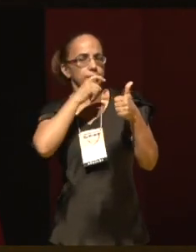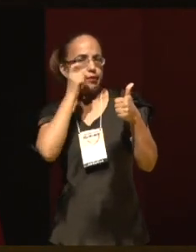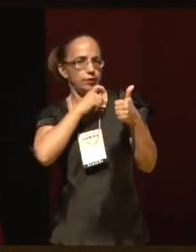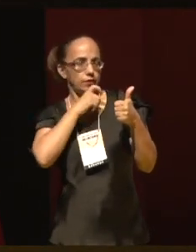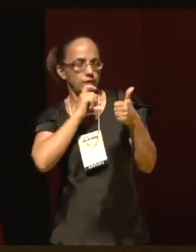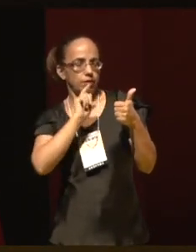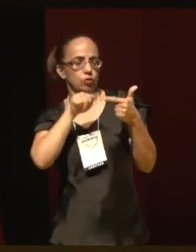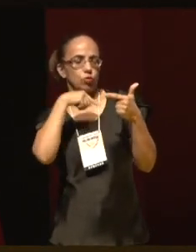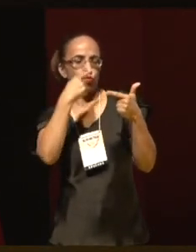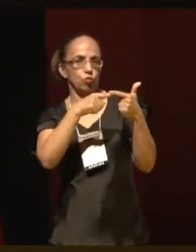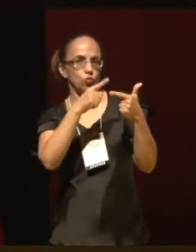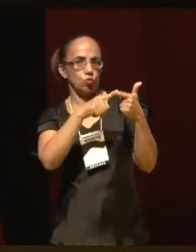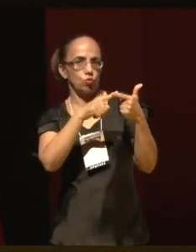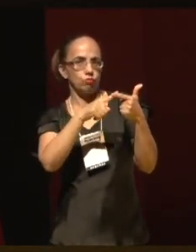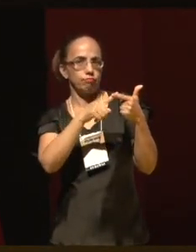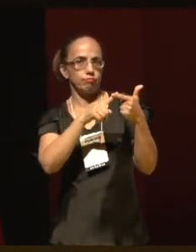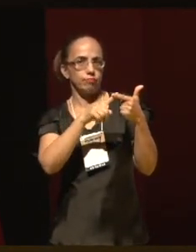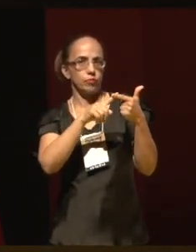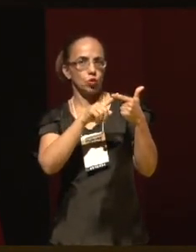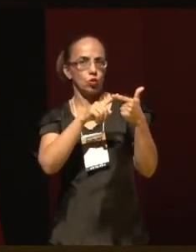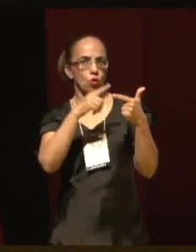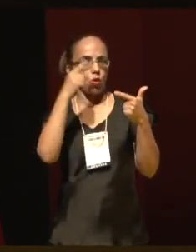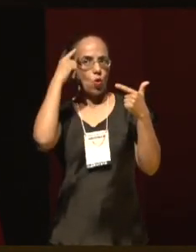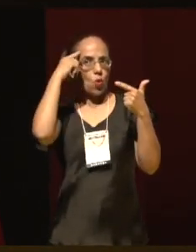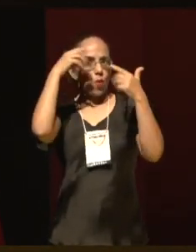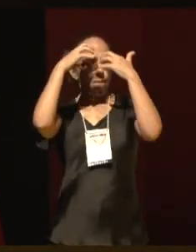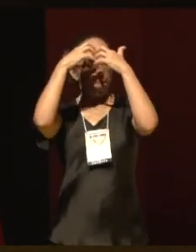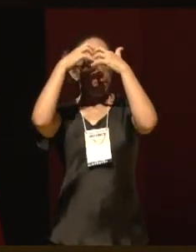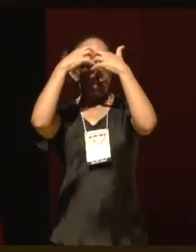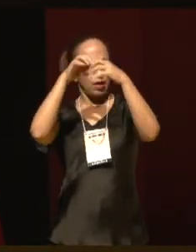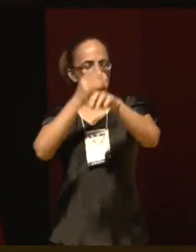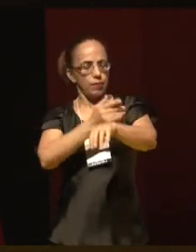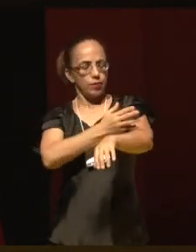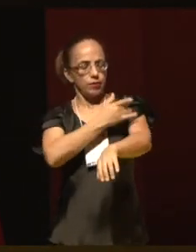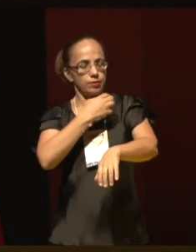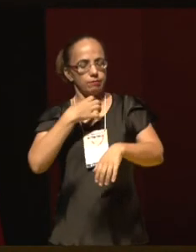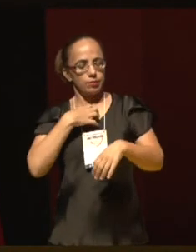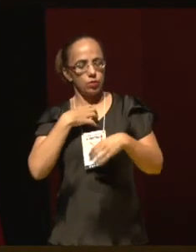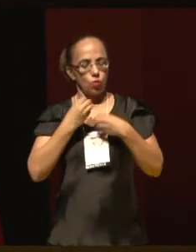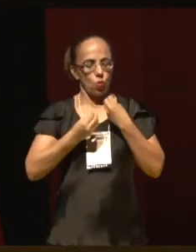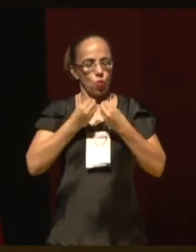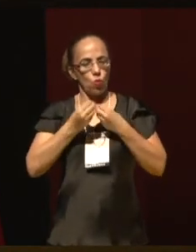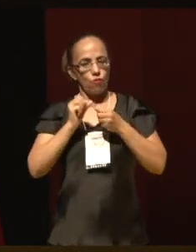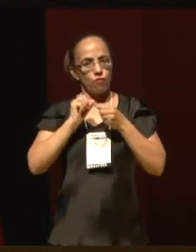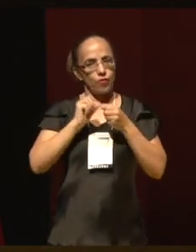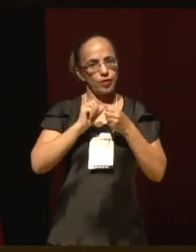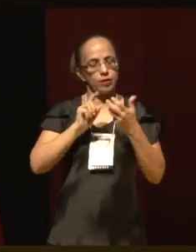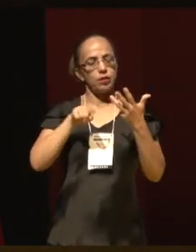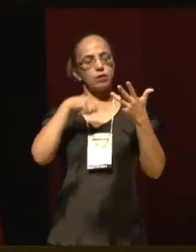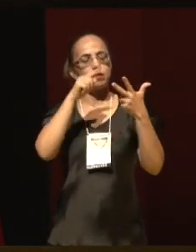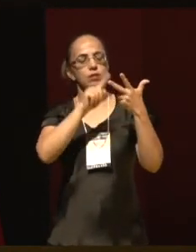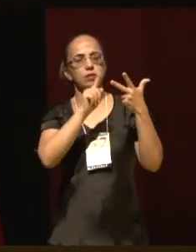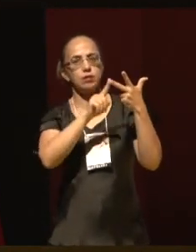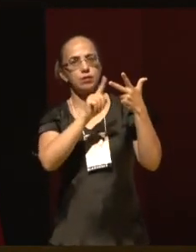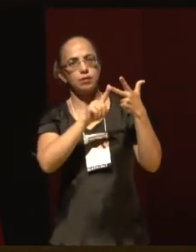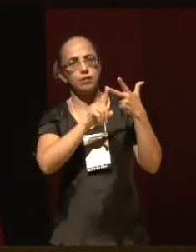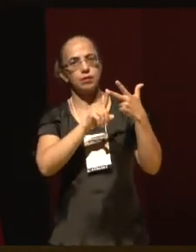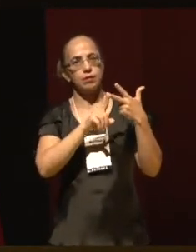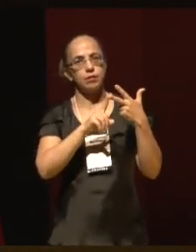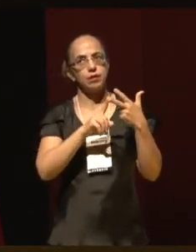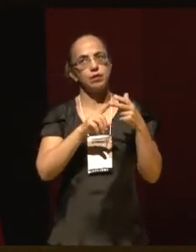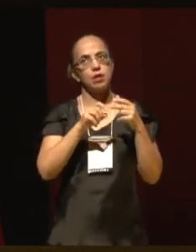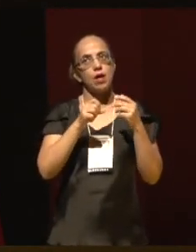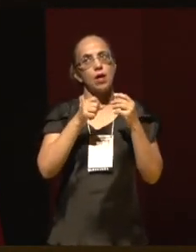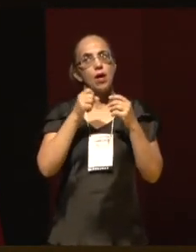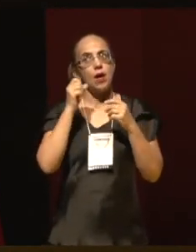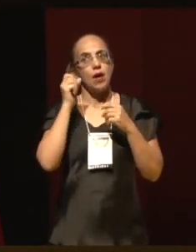Segundo, formular emocionalmente a mentira, senão não vai ser creível. Terceiro, repetir quantas vezes